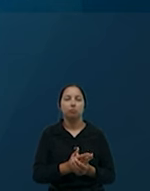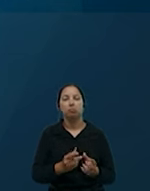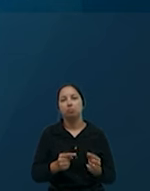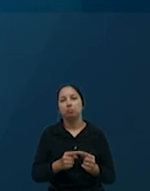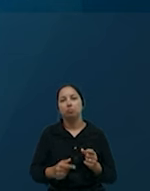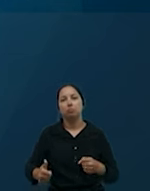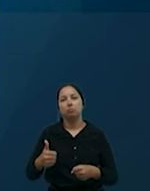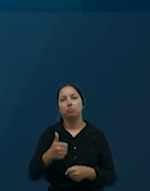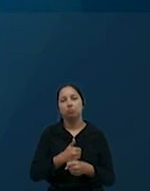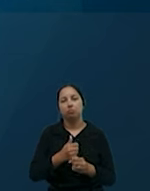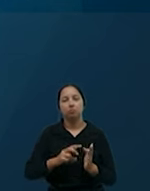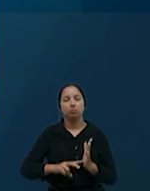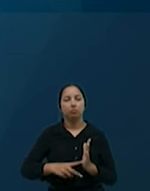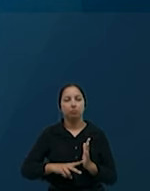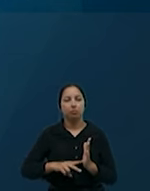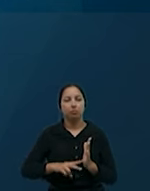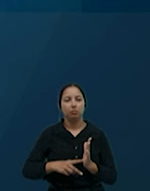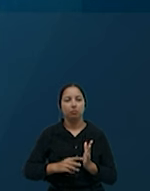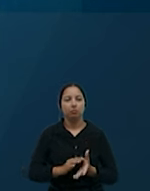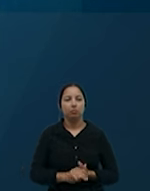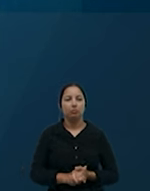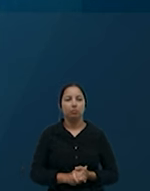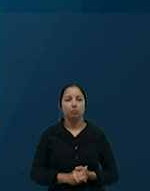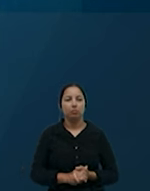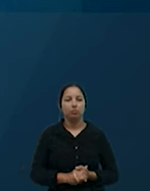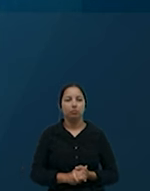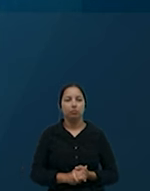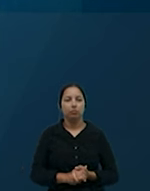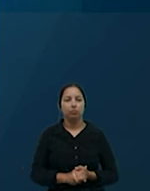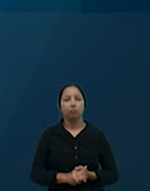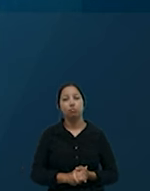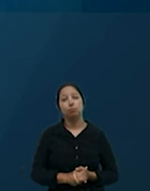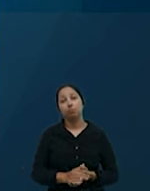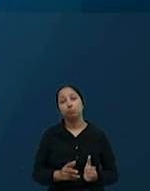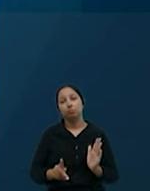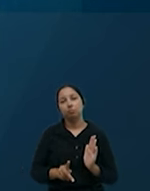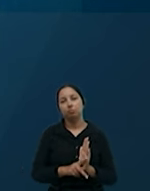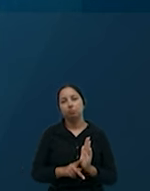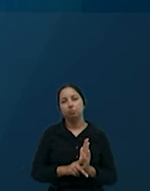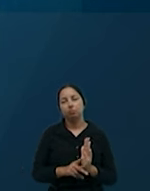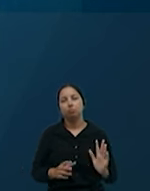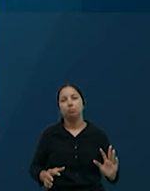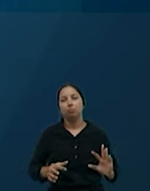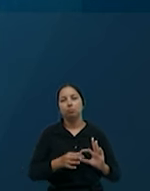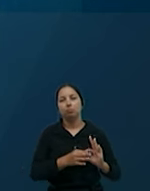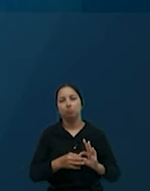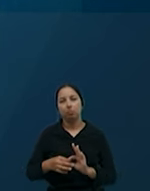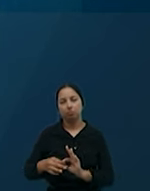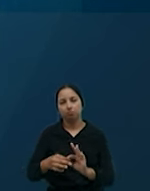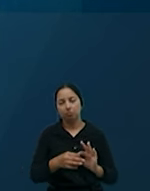sindicato. Em virtude dos princípios da unicidade, da territorialidade, da especificidade, essa